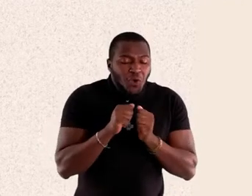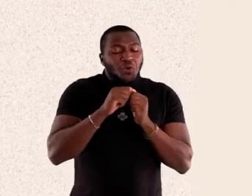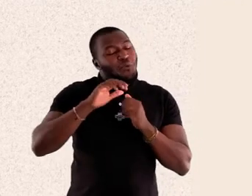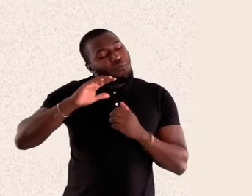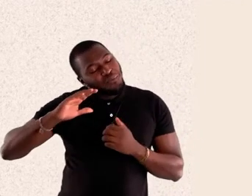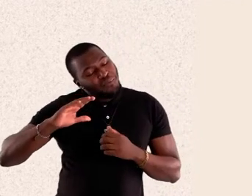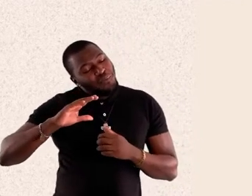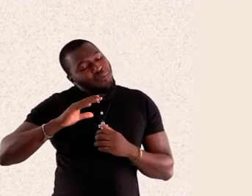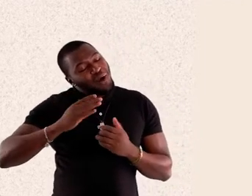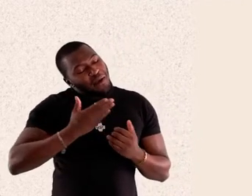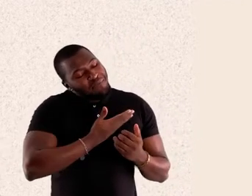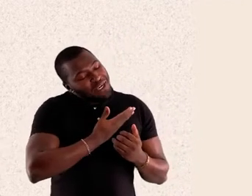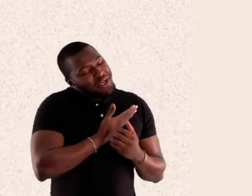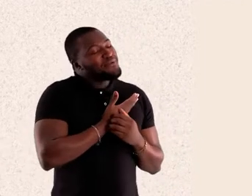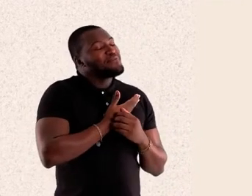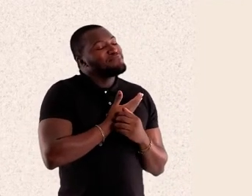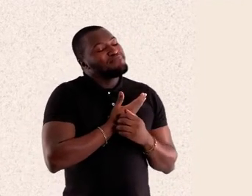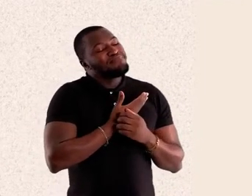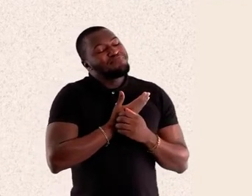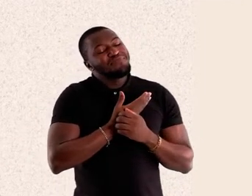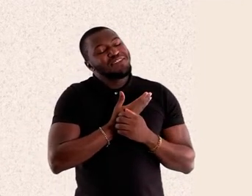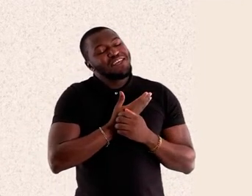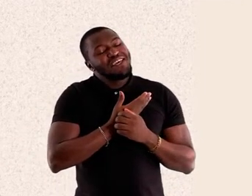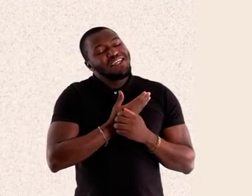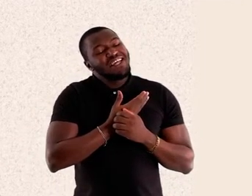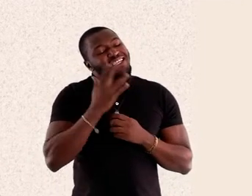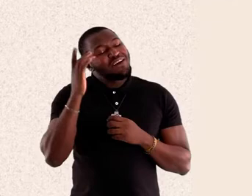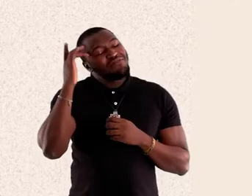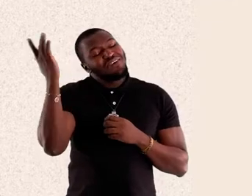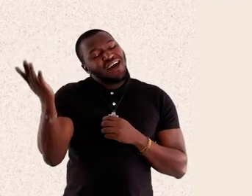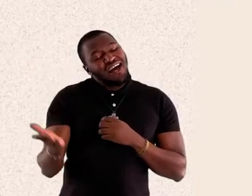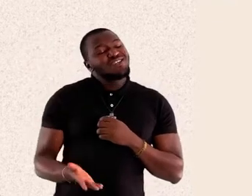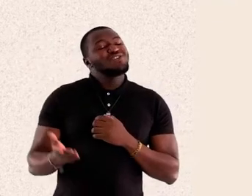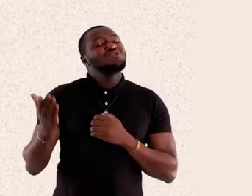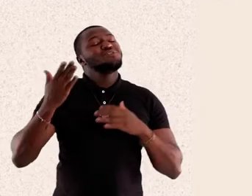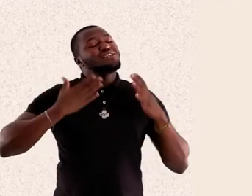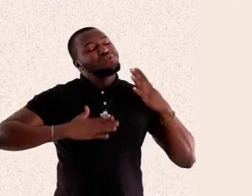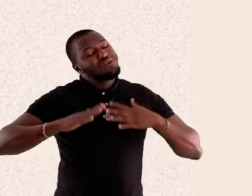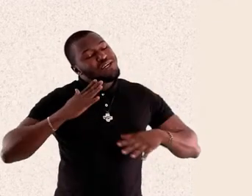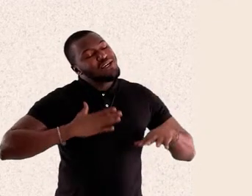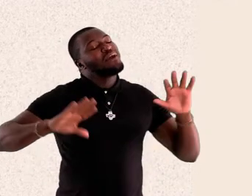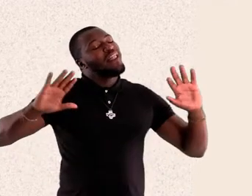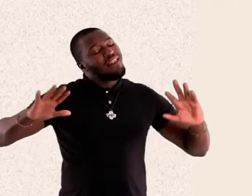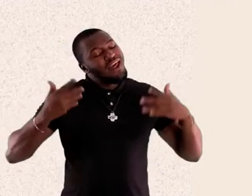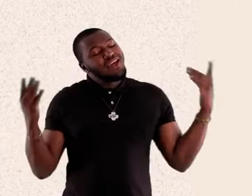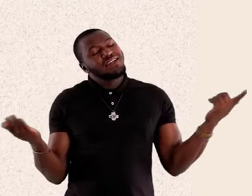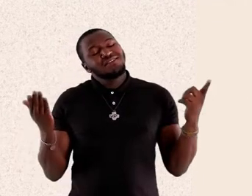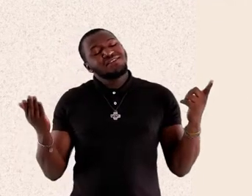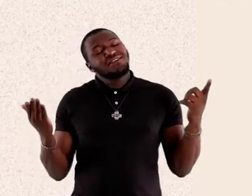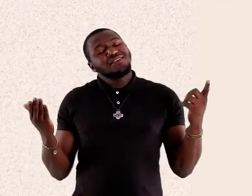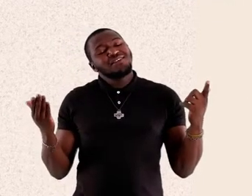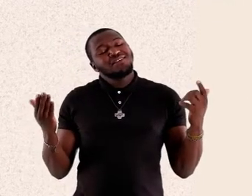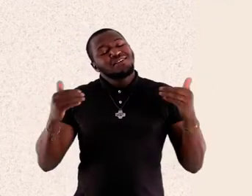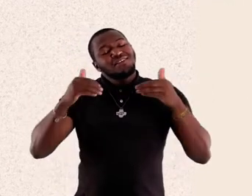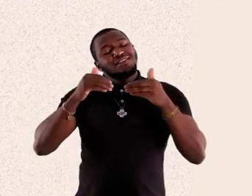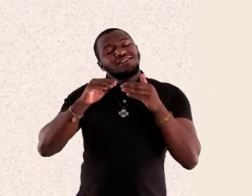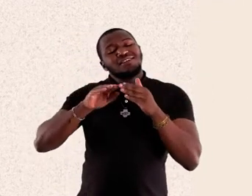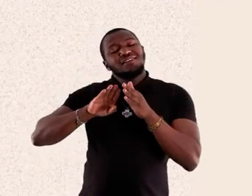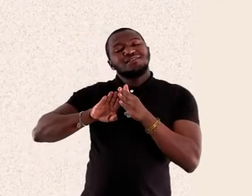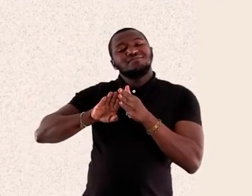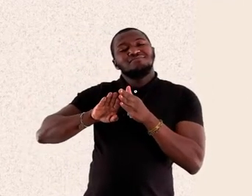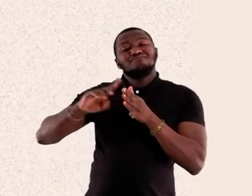algo que daria para gente né seria muito mais fácil talvez desce muito mais trazer e abrir mão a